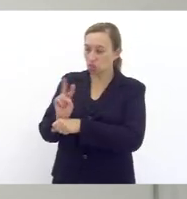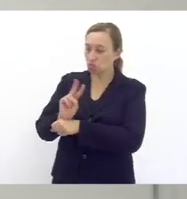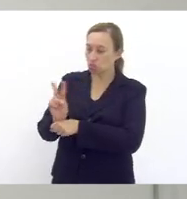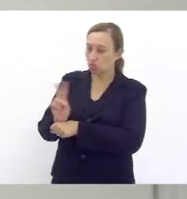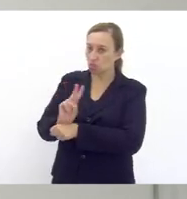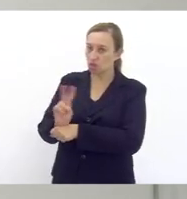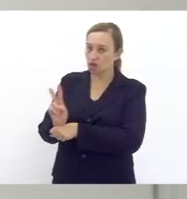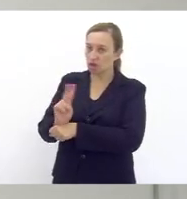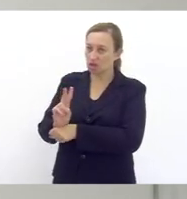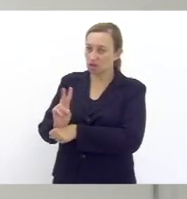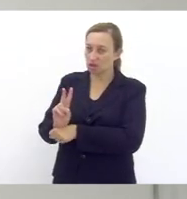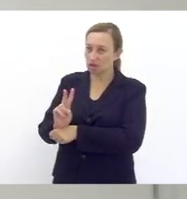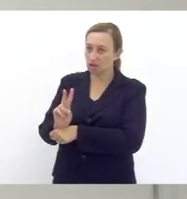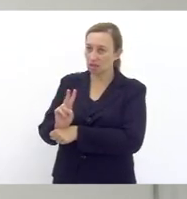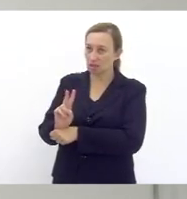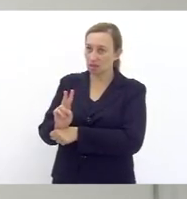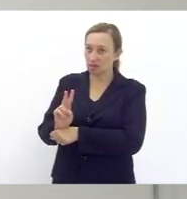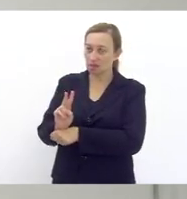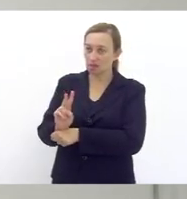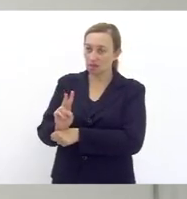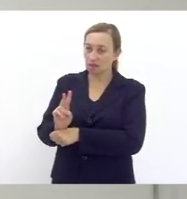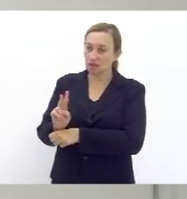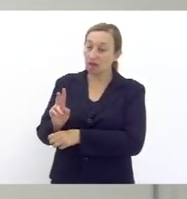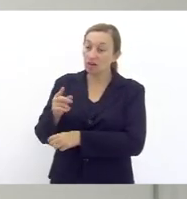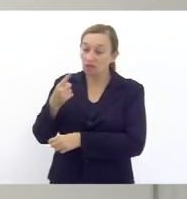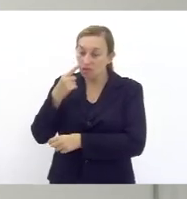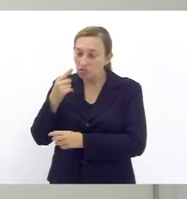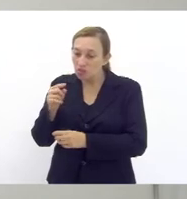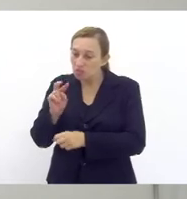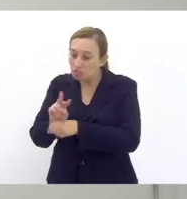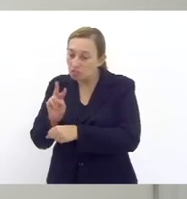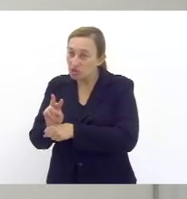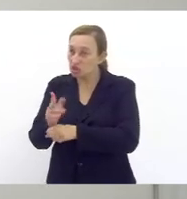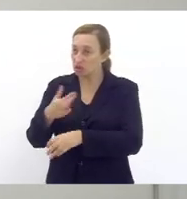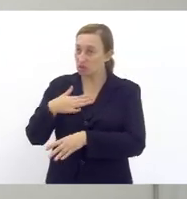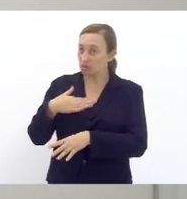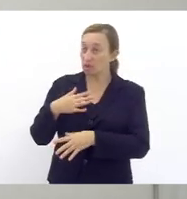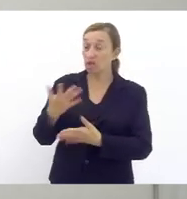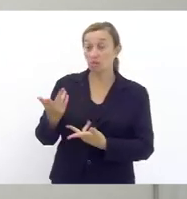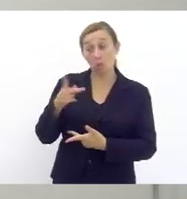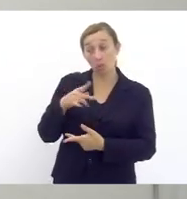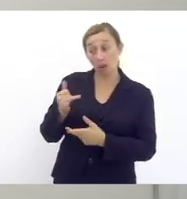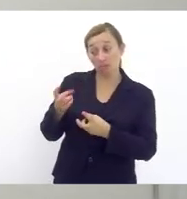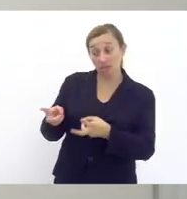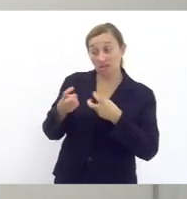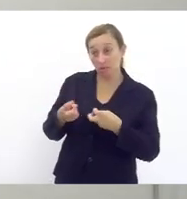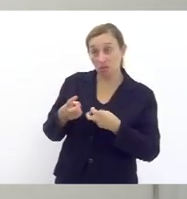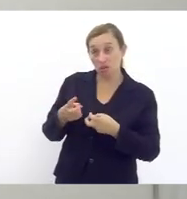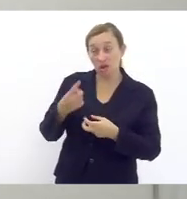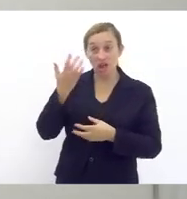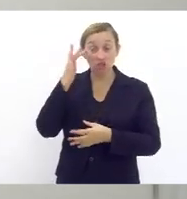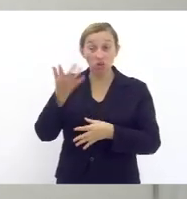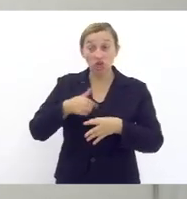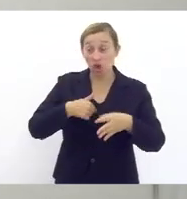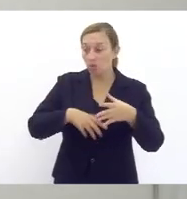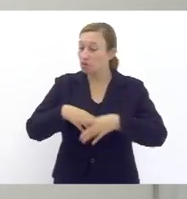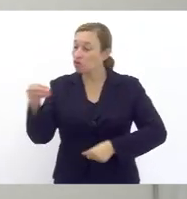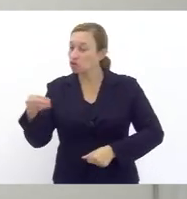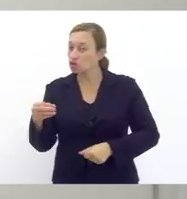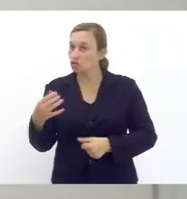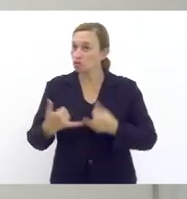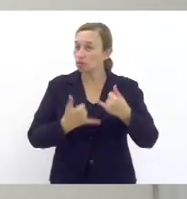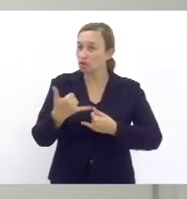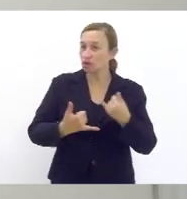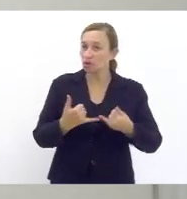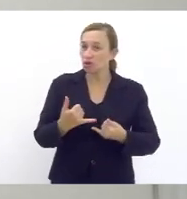atrás de mim porque era uma criança preta pegando um brinquedo então provavelmente ia fugir com um brinquedo quando